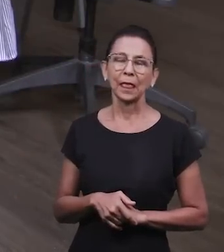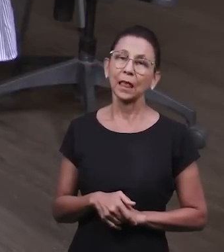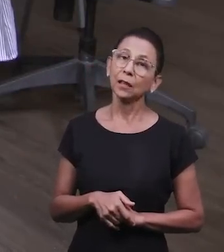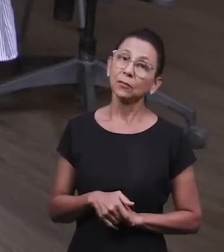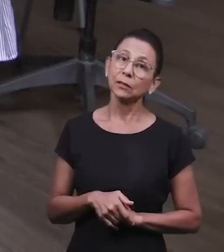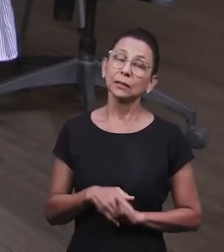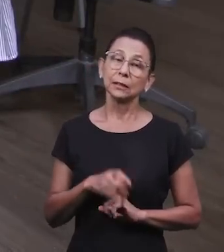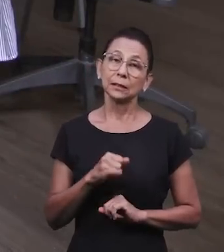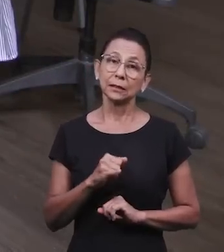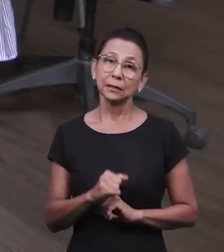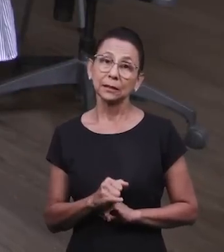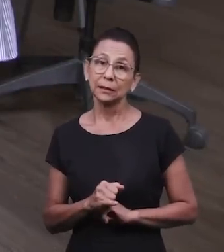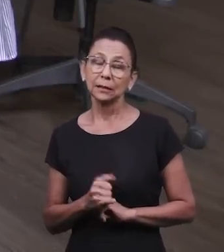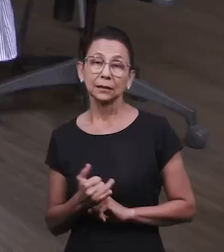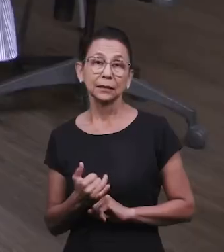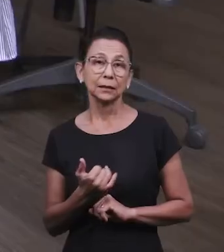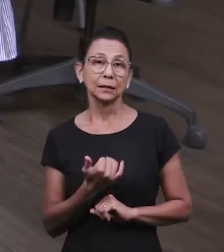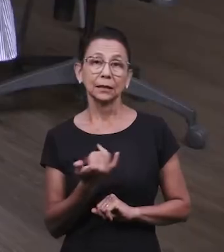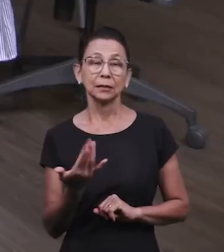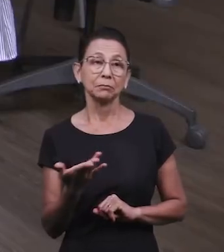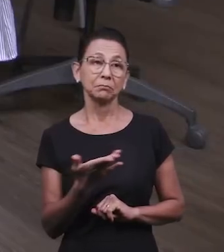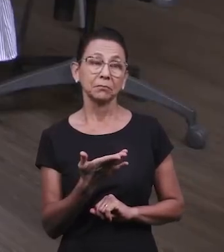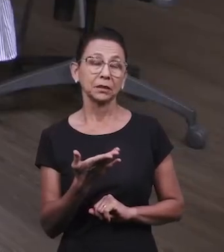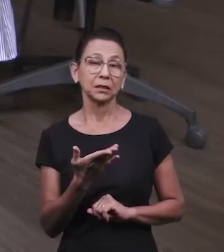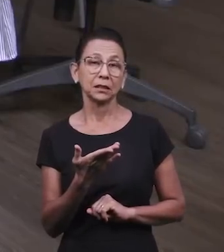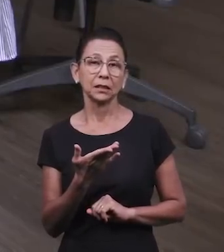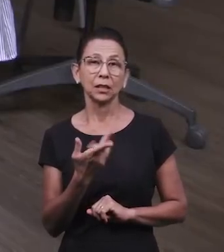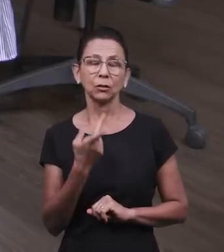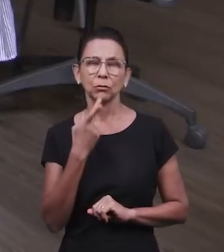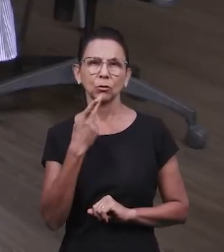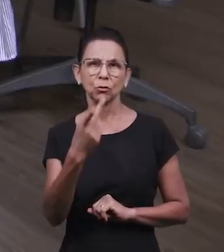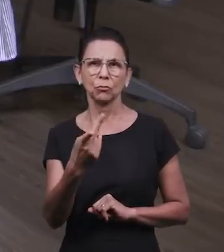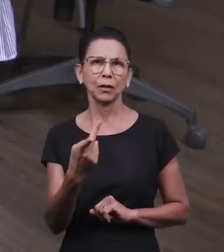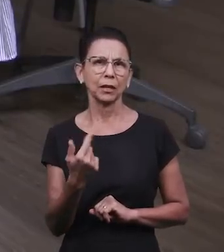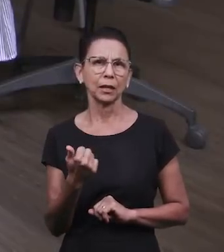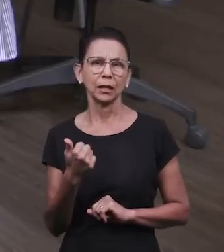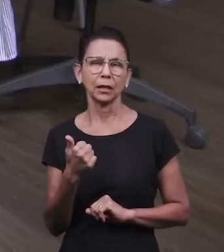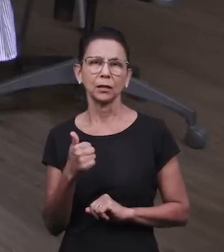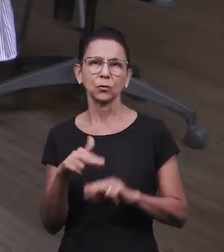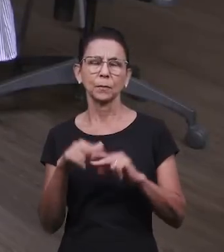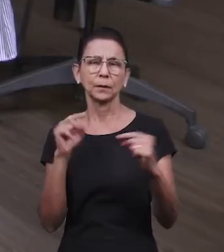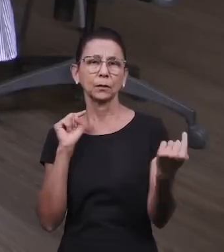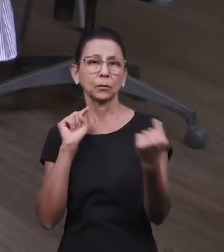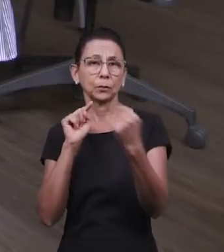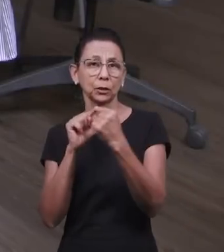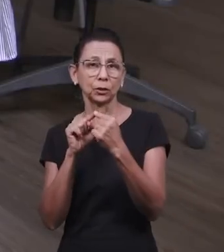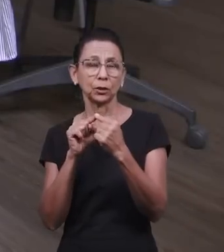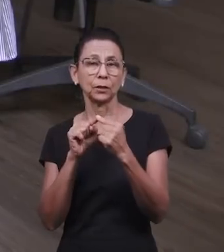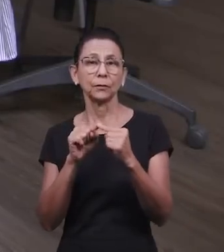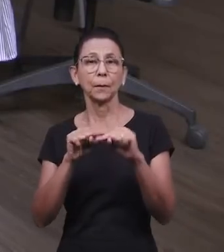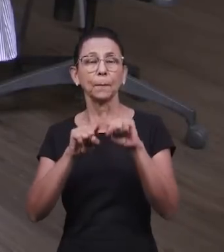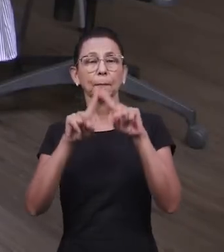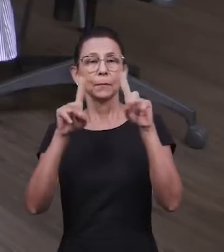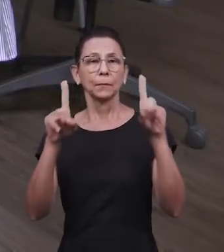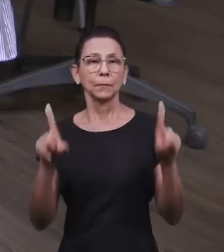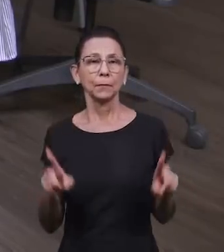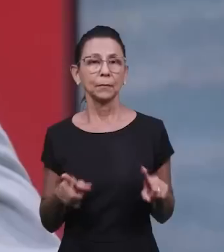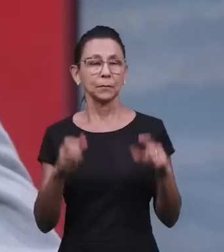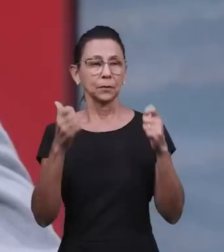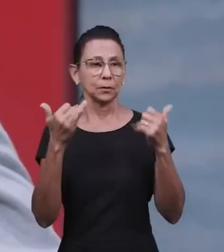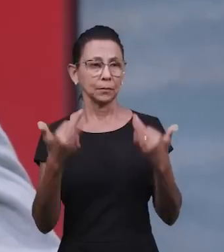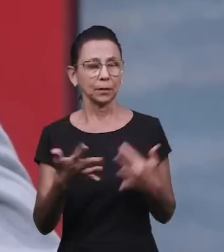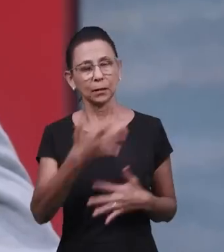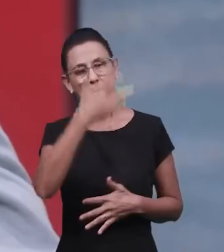de uma forma muito objetiva sobre números, que são números muito interessantes, mas eu queria te trazer essa visão de que